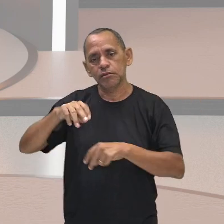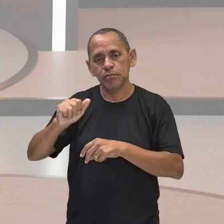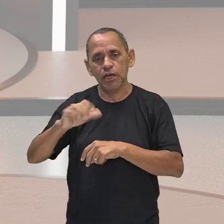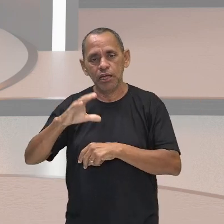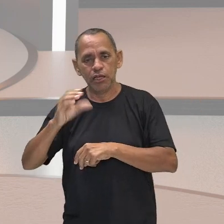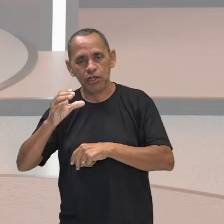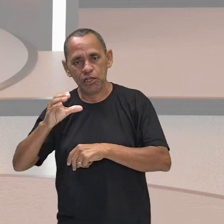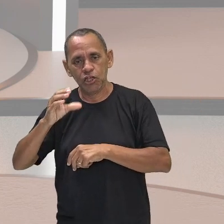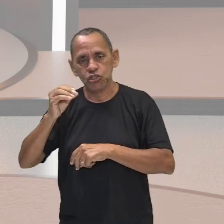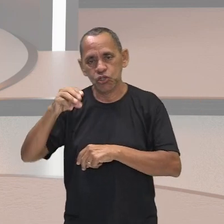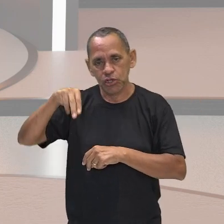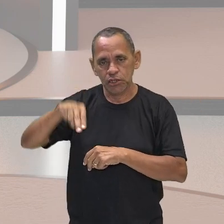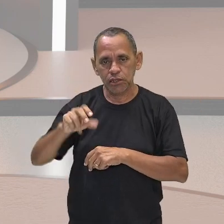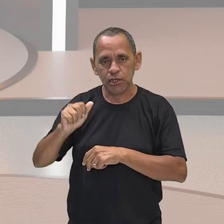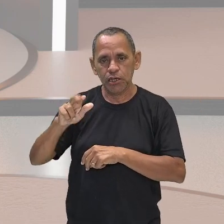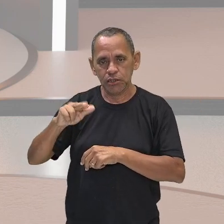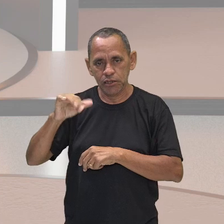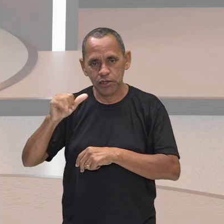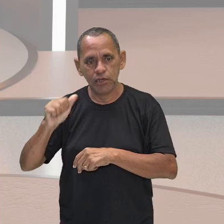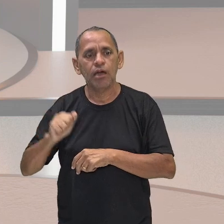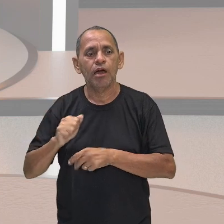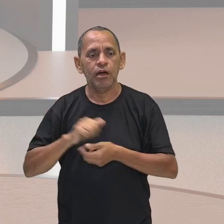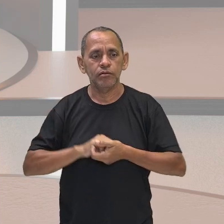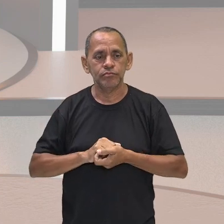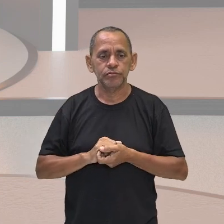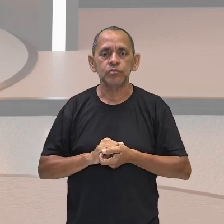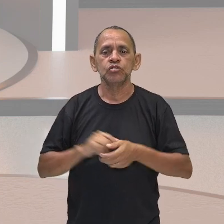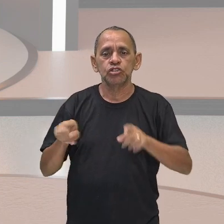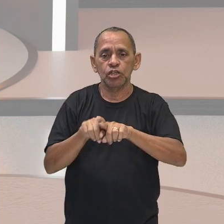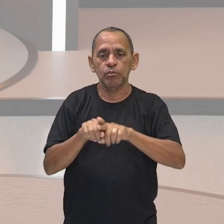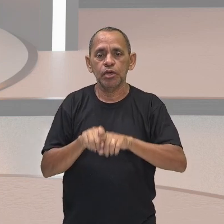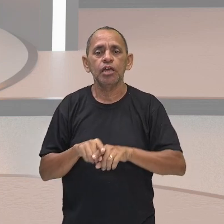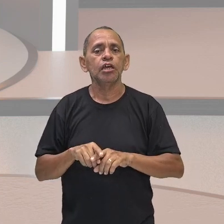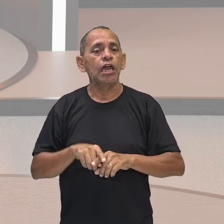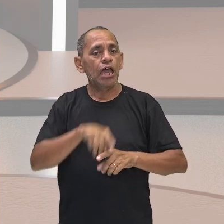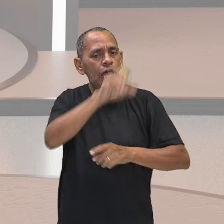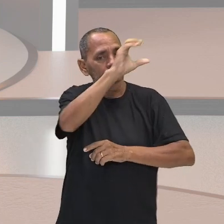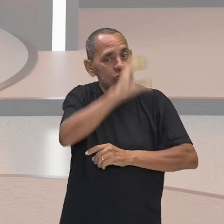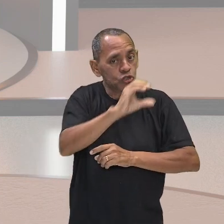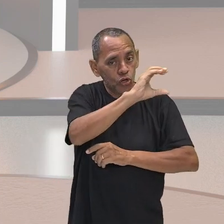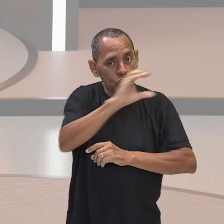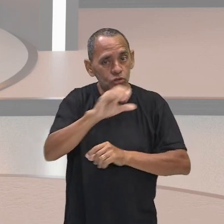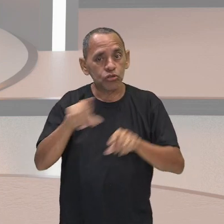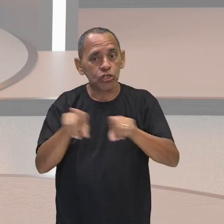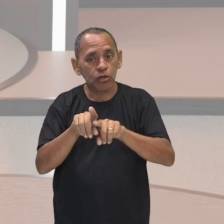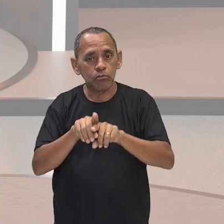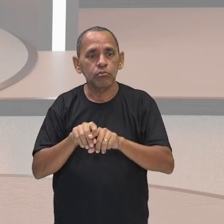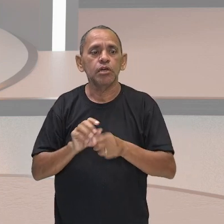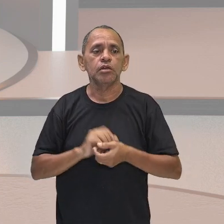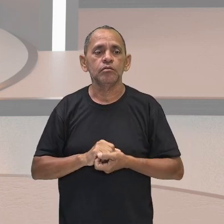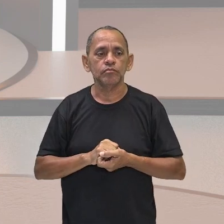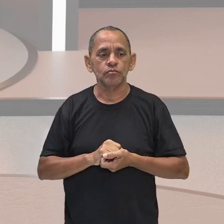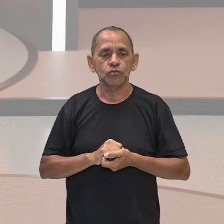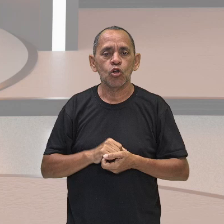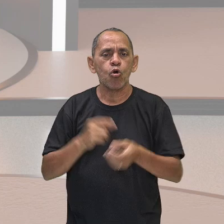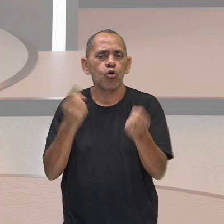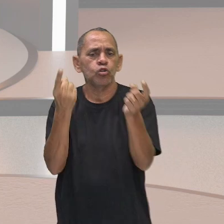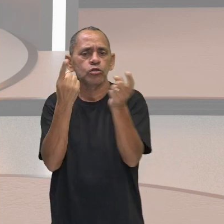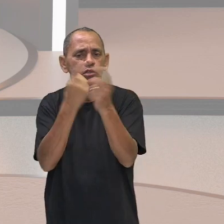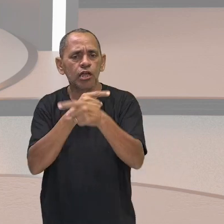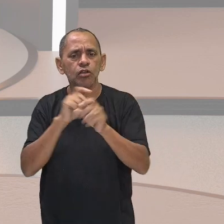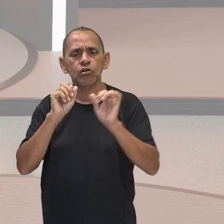e maçom. Ao mesmo tempo, o fato contrariou Dom Pedro II, pois o Império, desde a